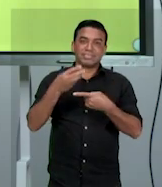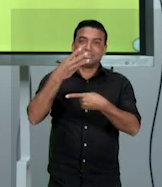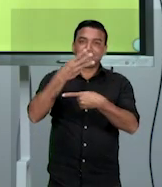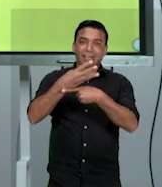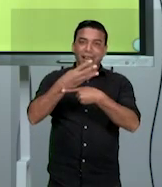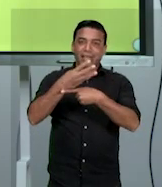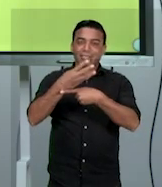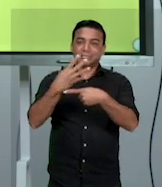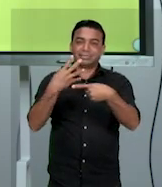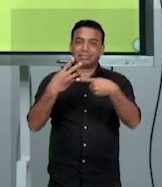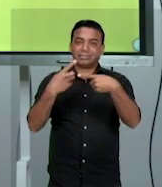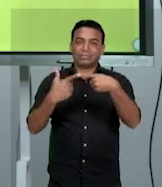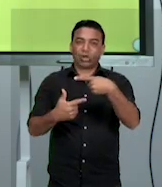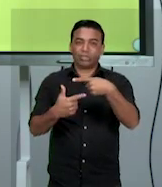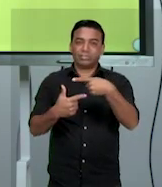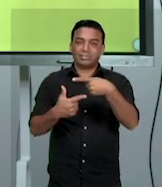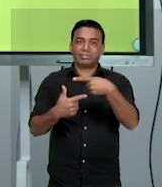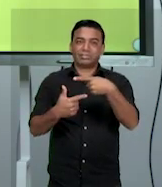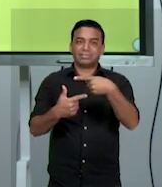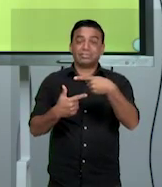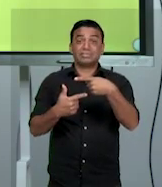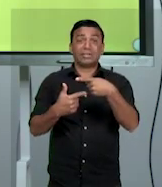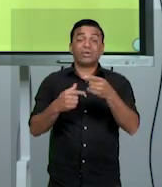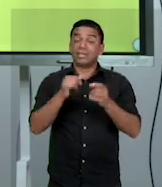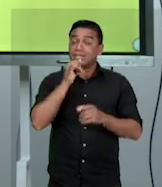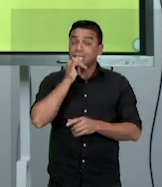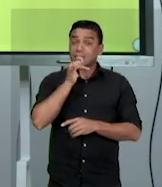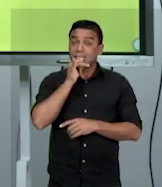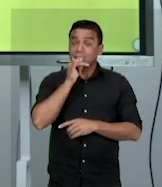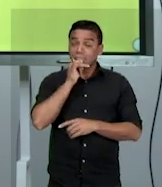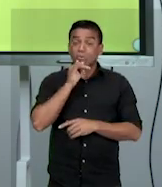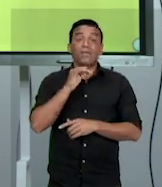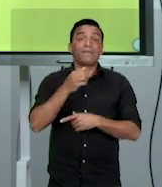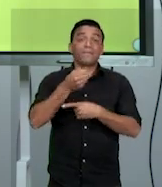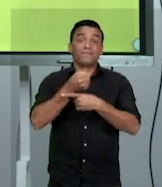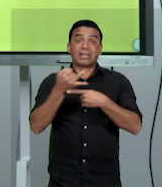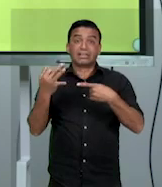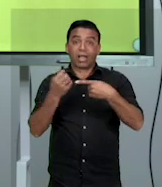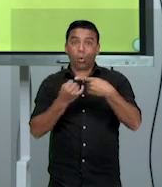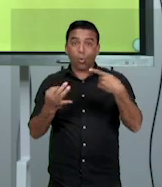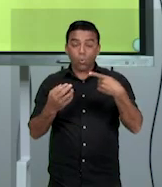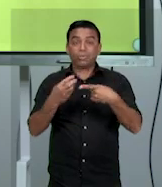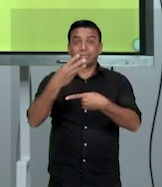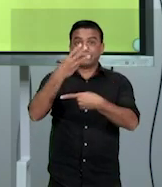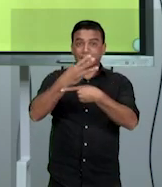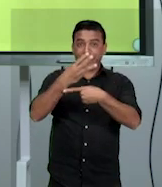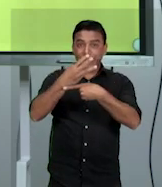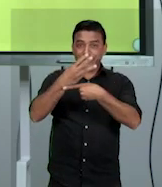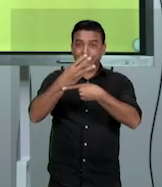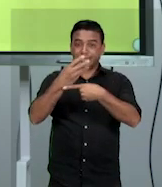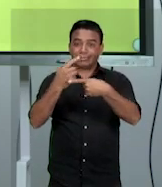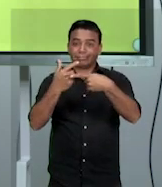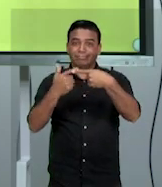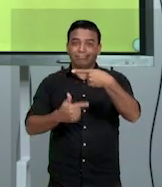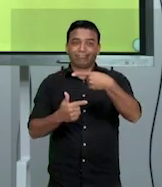dar a resposta em fração, seria 3